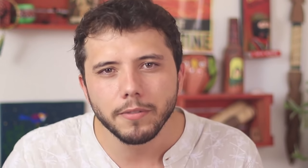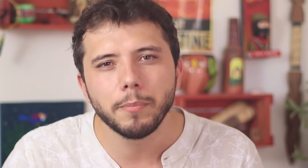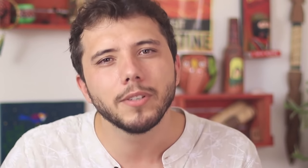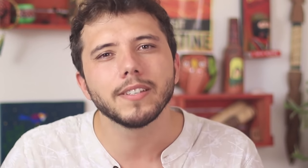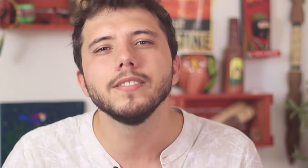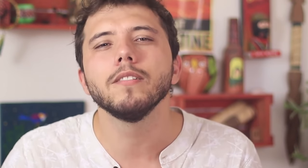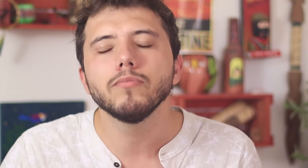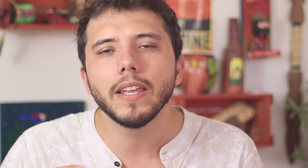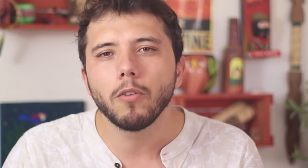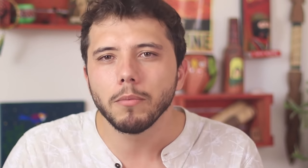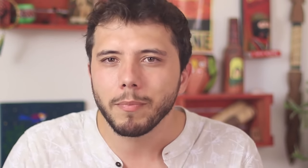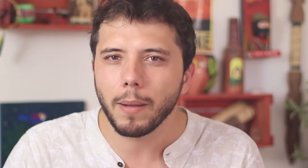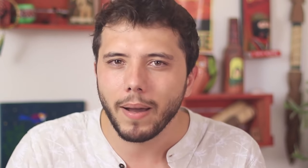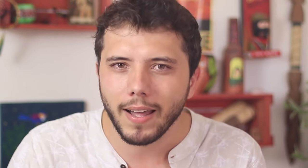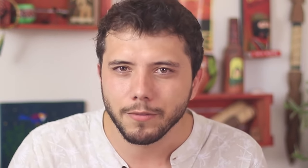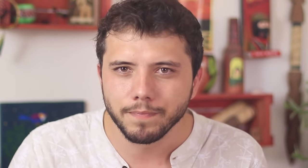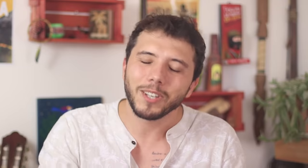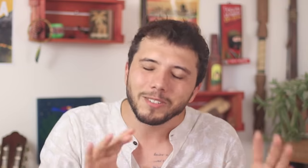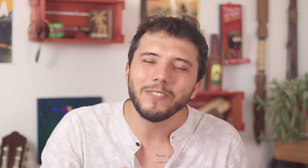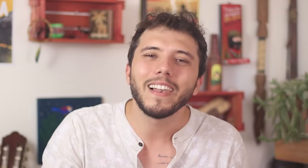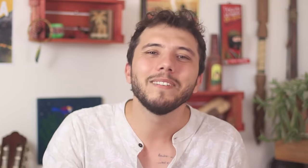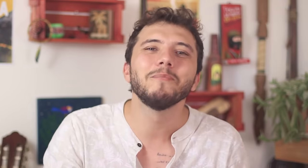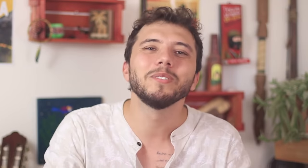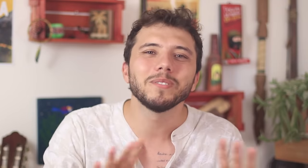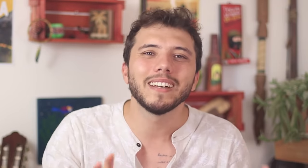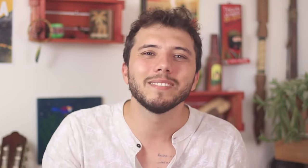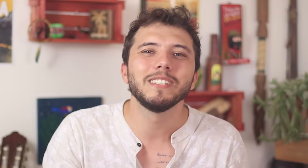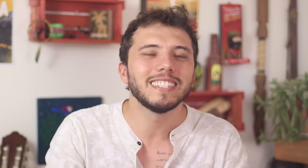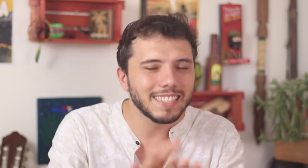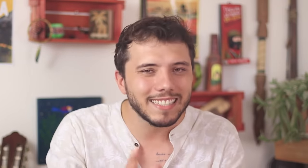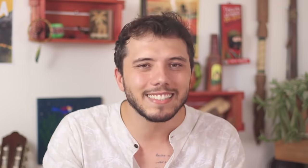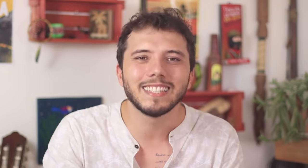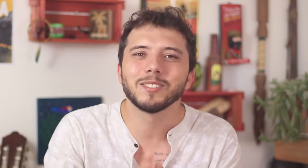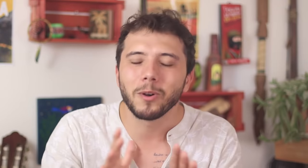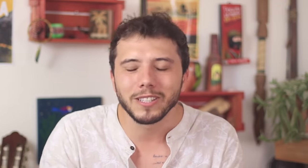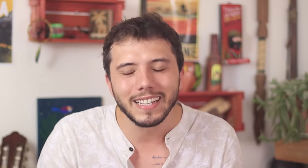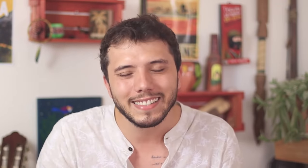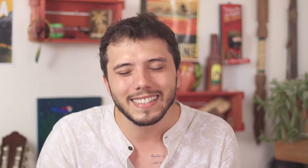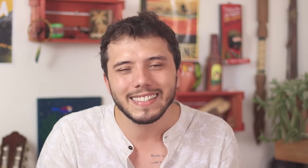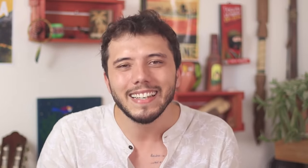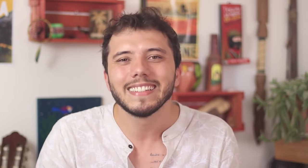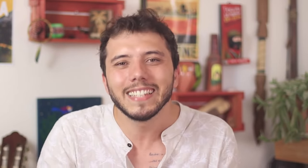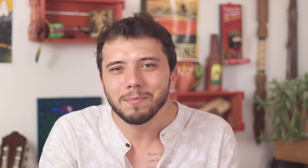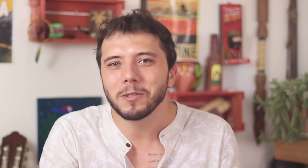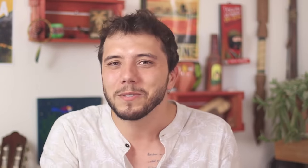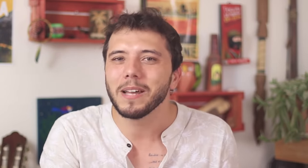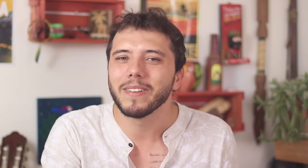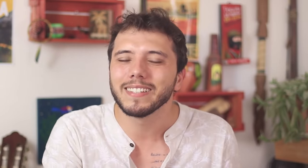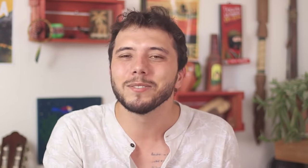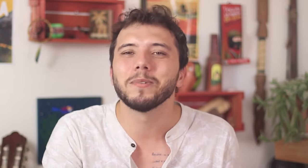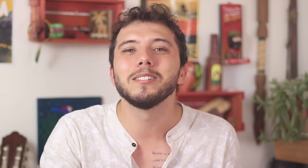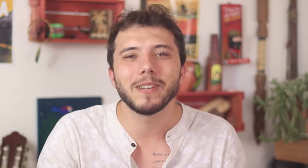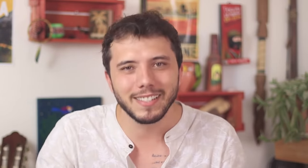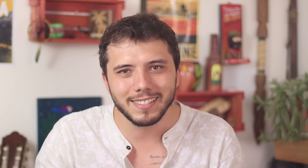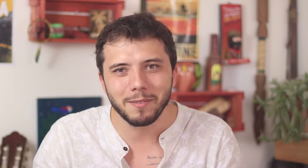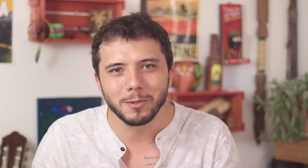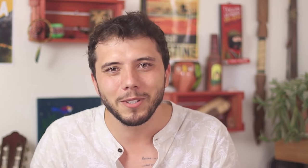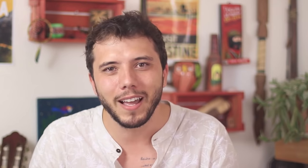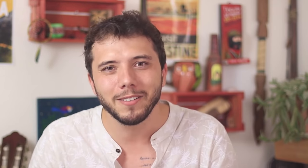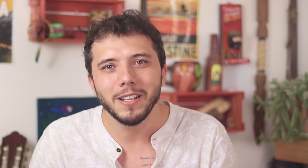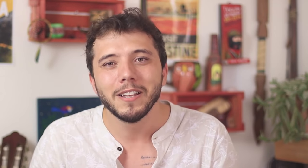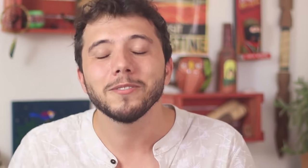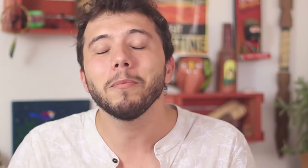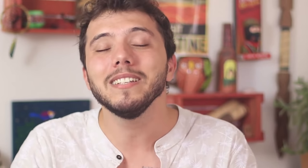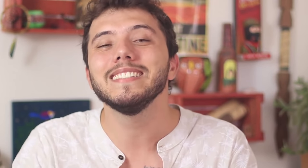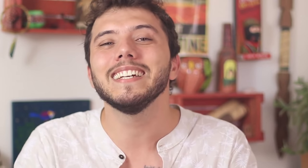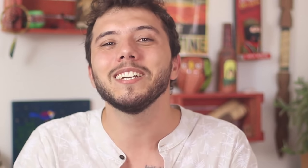aí que mora o perigo e por isso que a gente não tem como esperar parado só que eu já falei muito das mentiras e das discordâncias nesse pronunciamento do antes